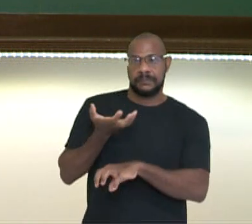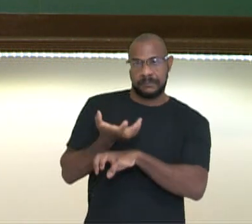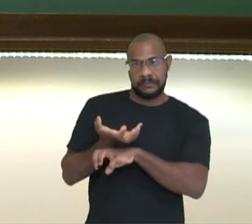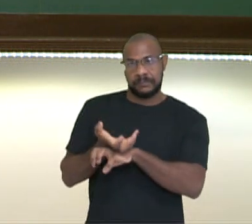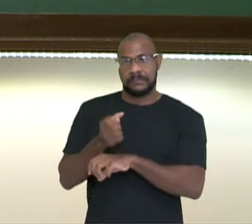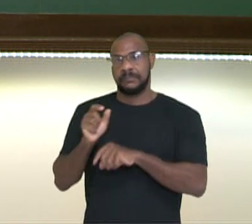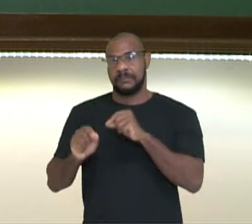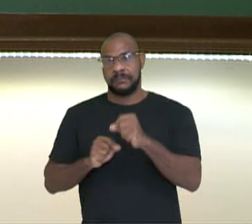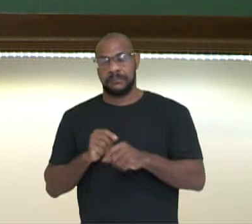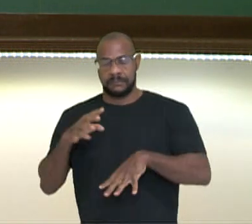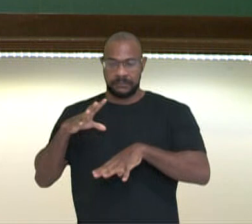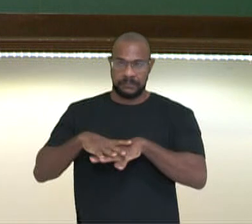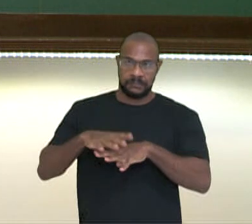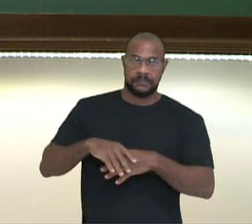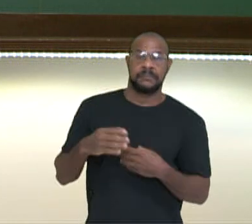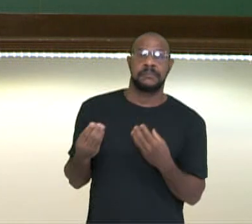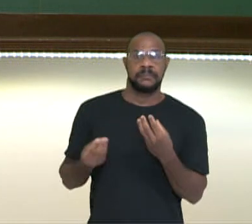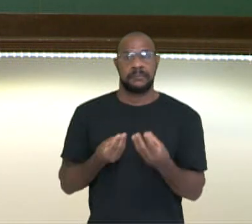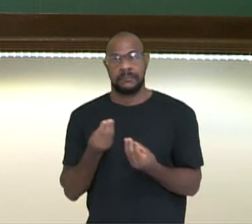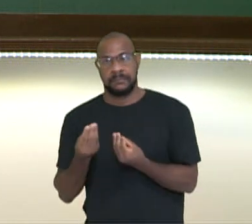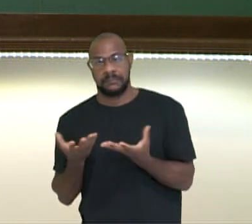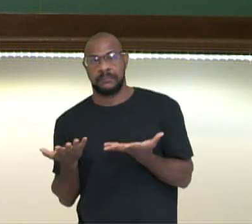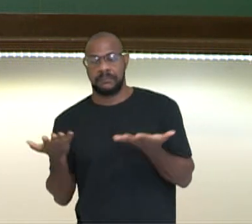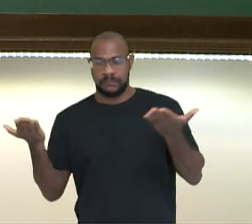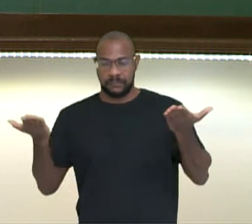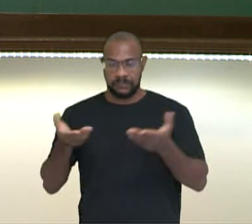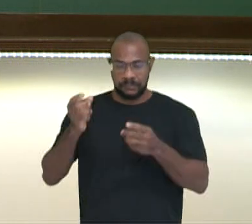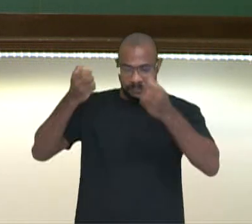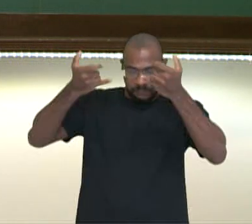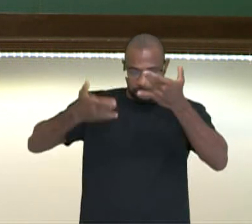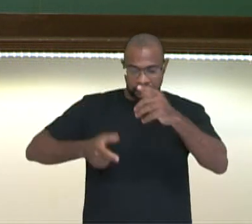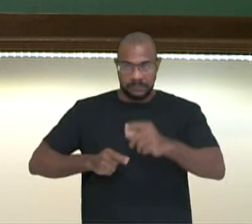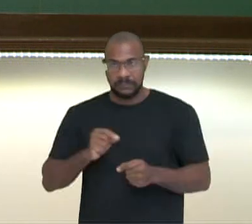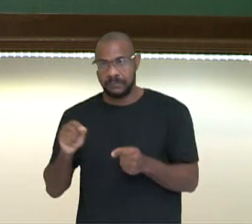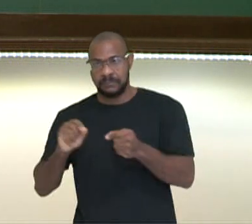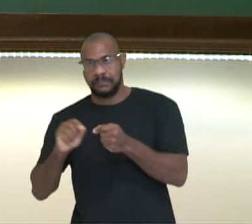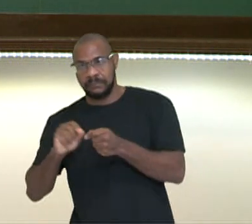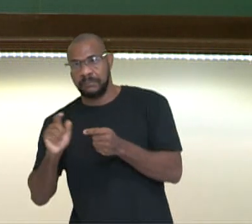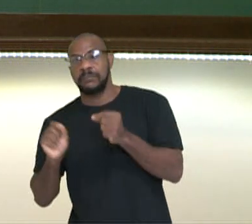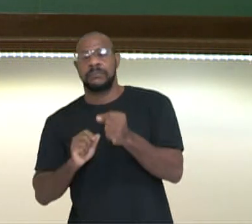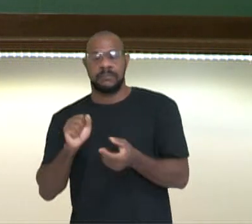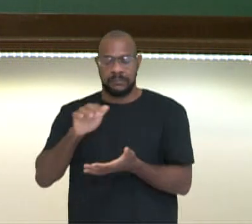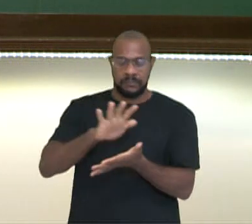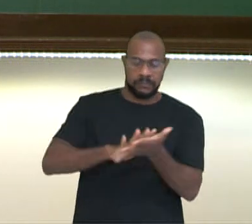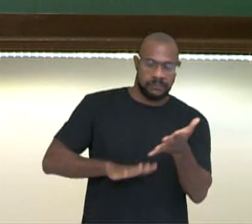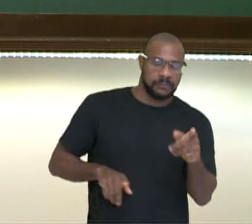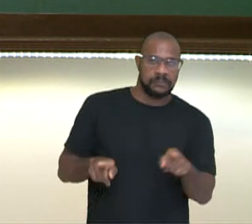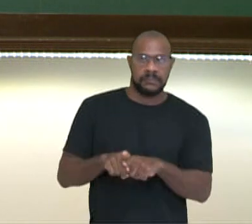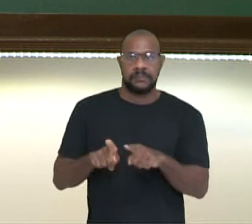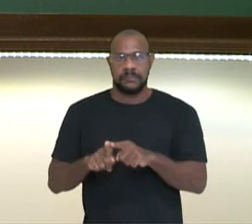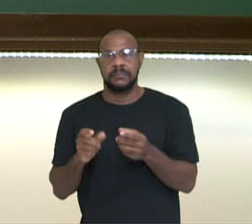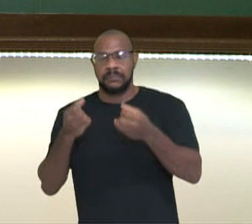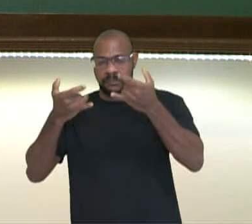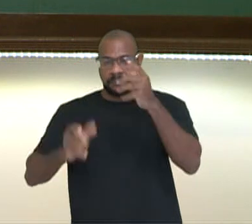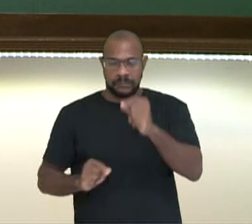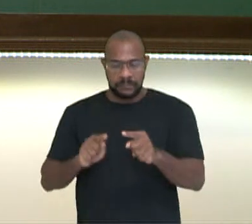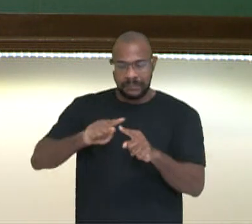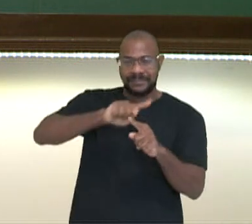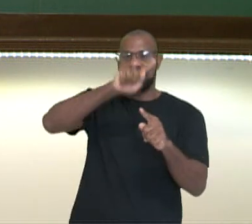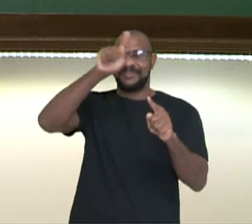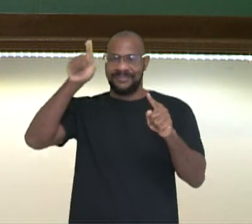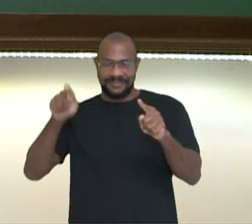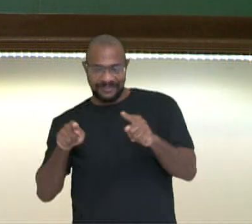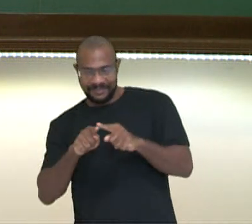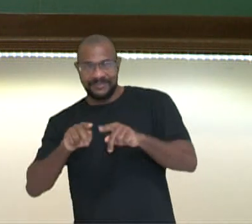hoje nós vamos resolver alguns exercícios, alguns problemas relacionados a arcos côngruos. Nós vamos